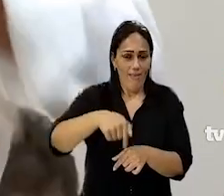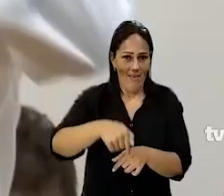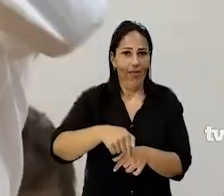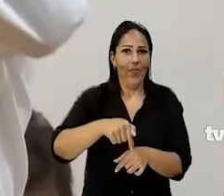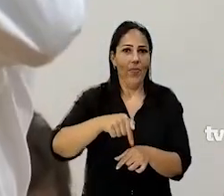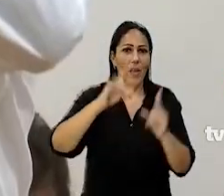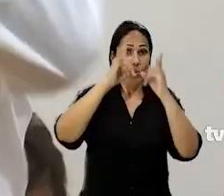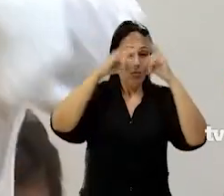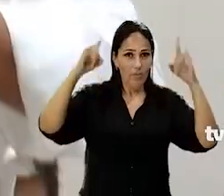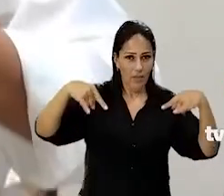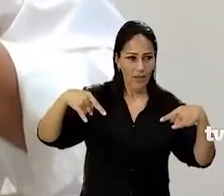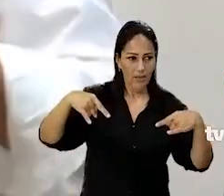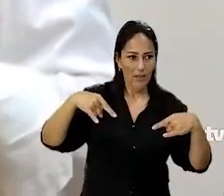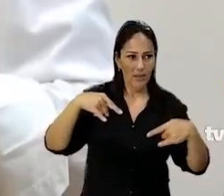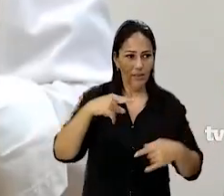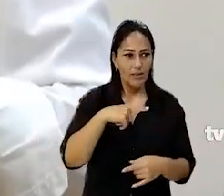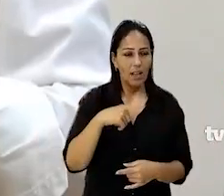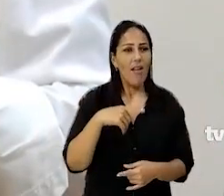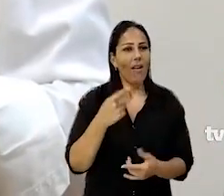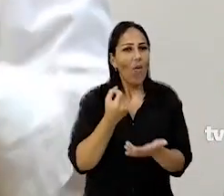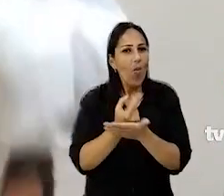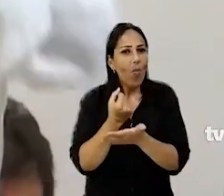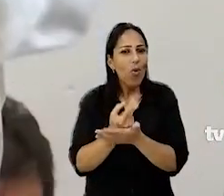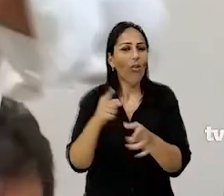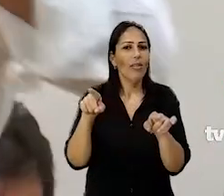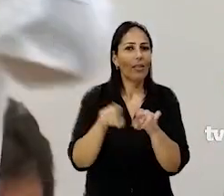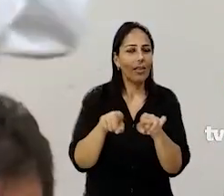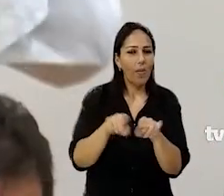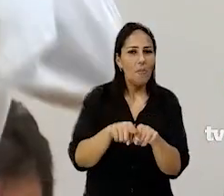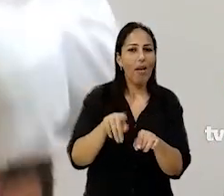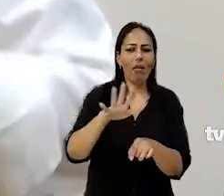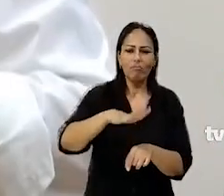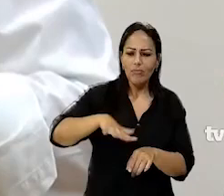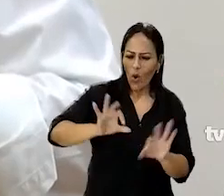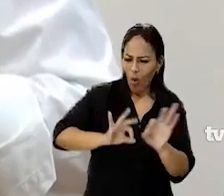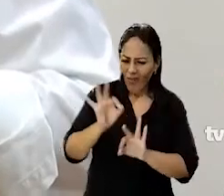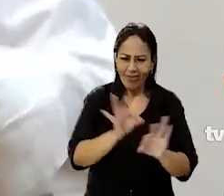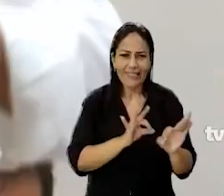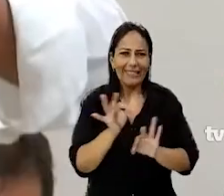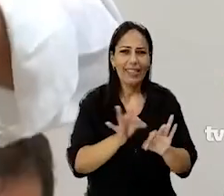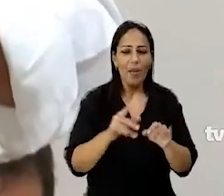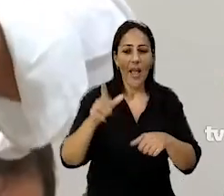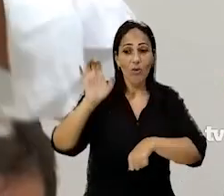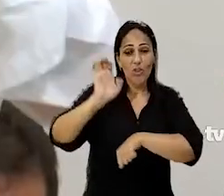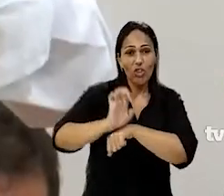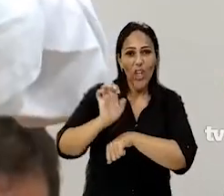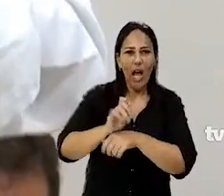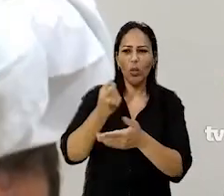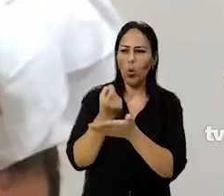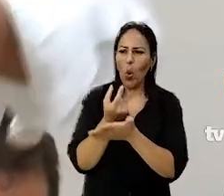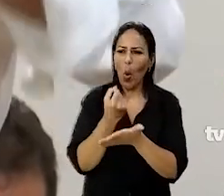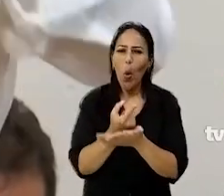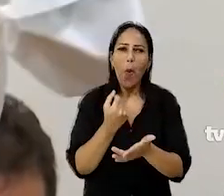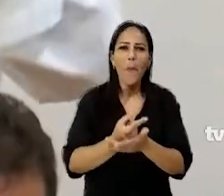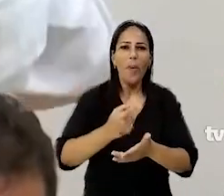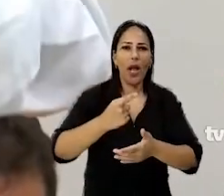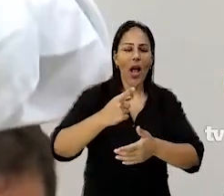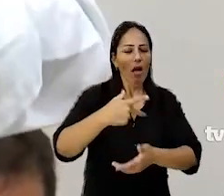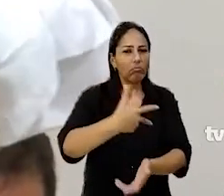Norte. Equipamos hospital regional porque ajudamos o hospital que é do estado, compramos testes